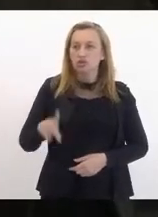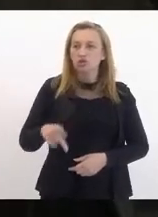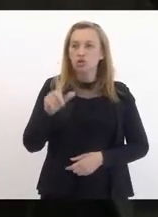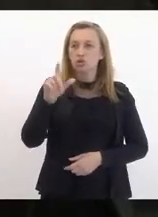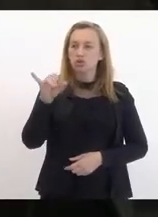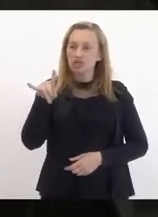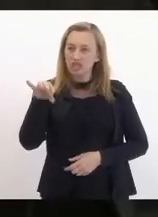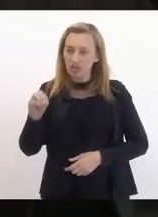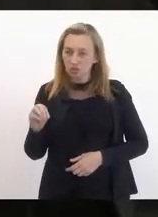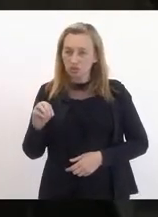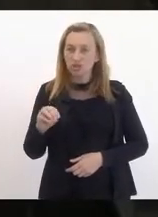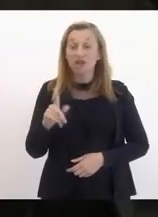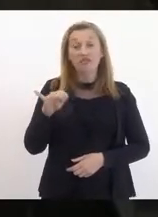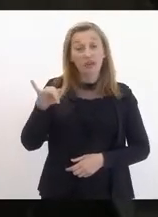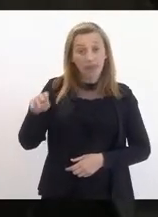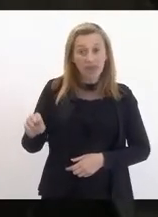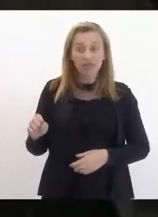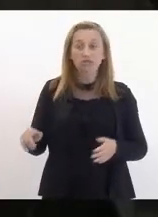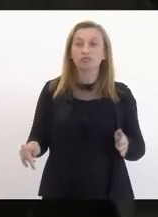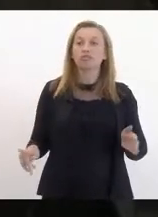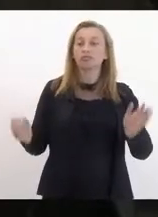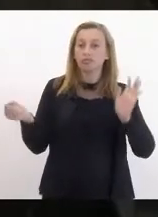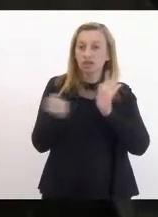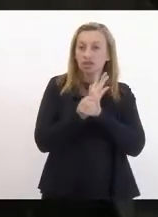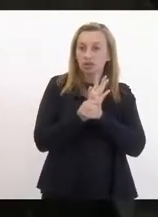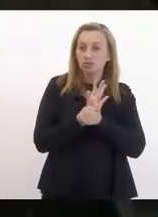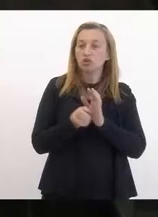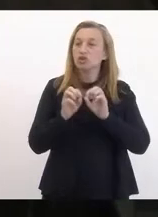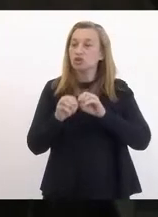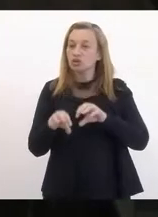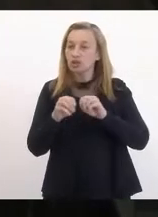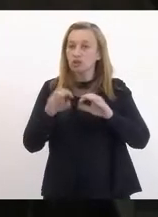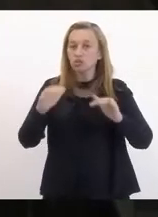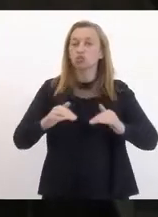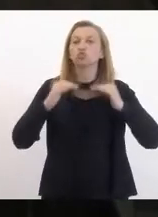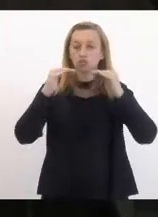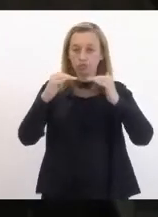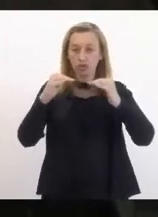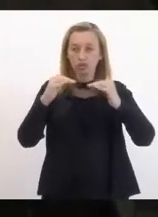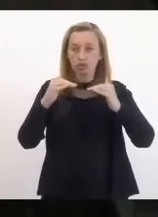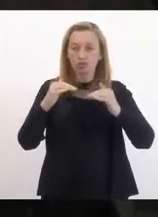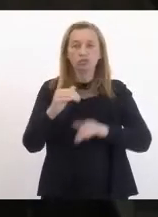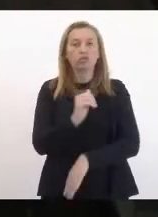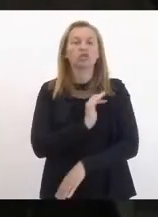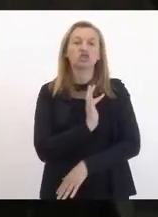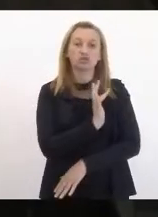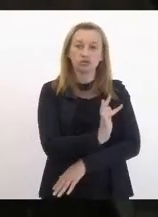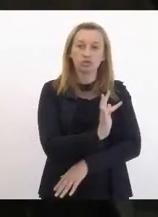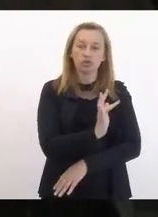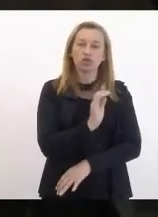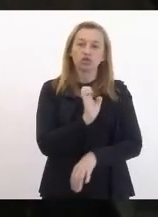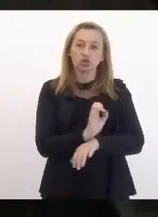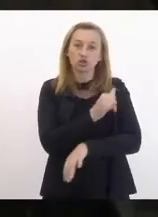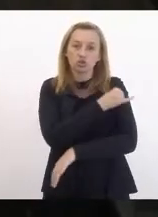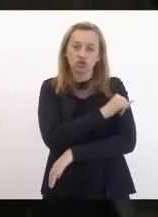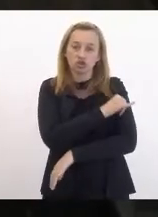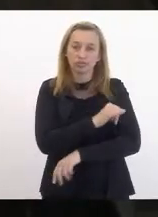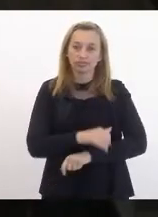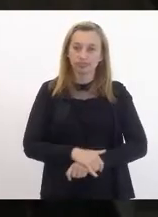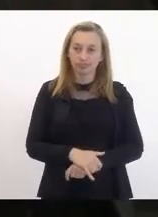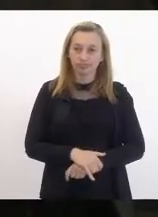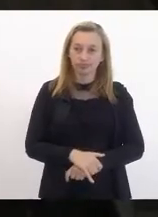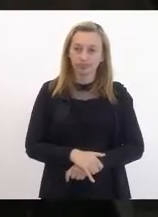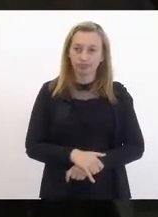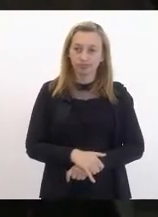A FEBEF é um patrimônio da educação superior na Baixada Fluminense e no estado do Rio de Janeiro.